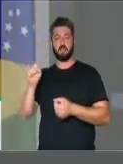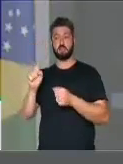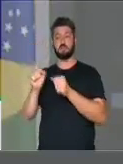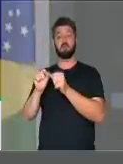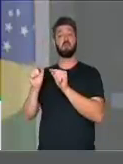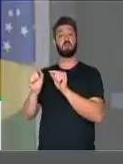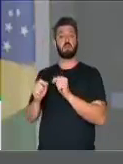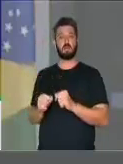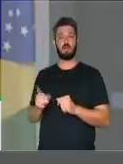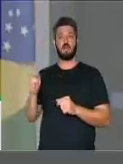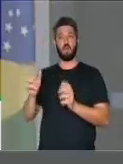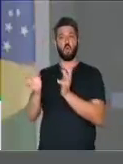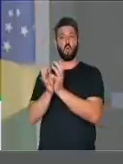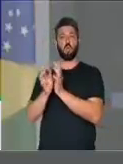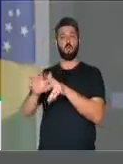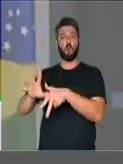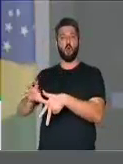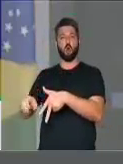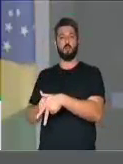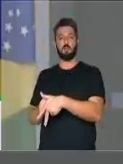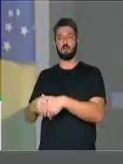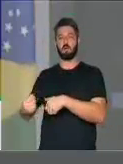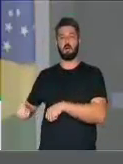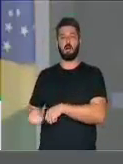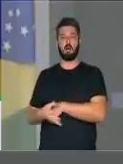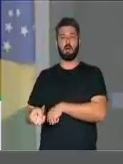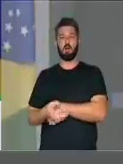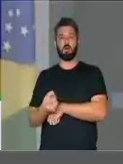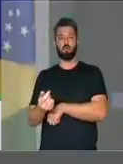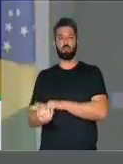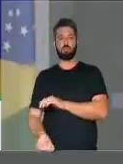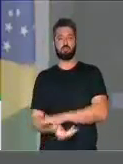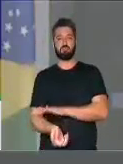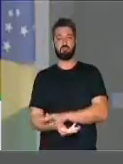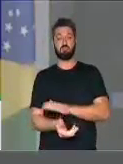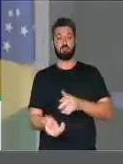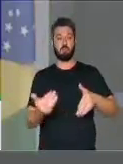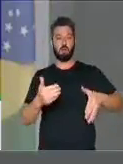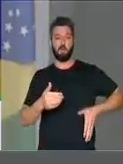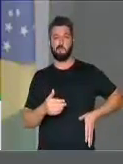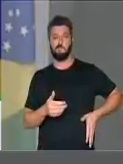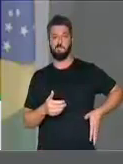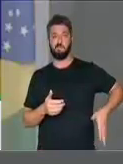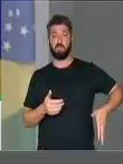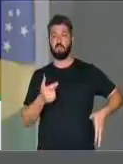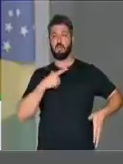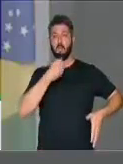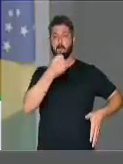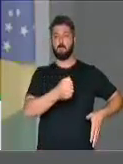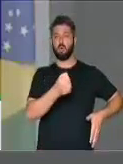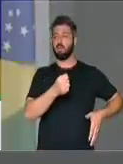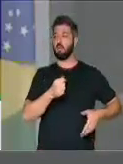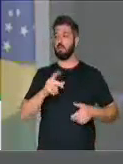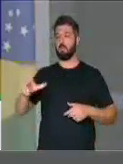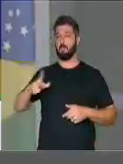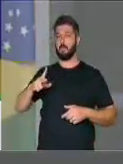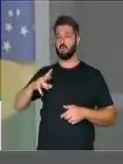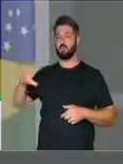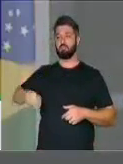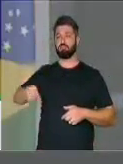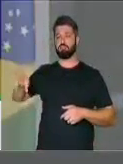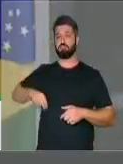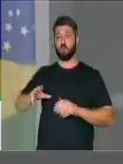estabelecer uma rede de corrupção para irrigar os bolsos daqueles que no poder usaram para enriquecimento